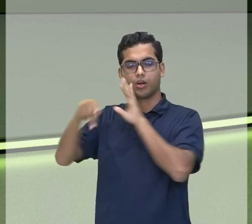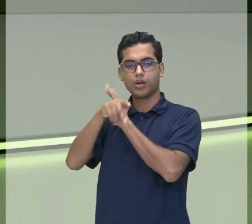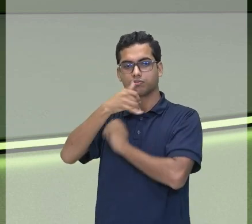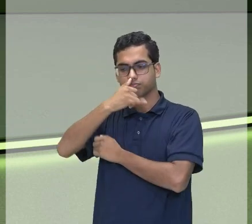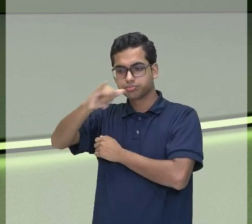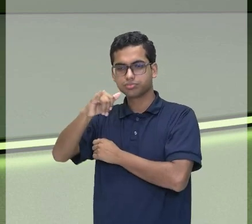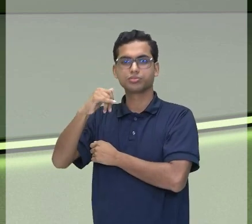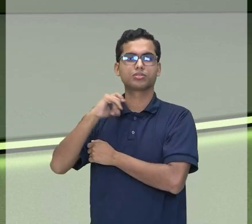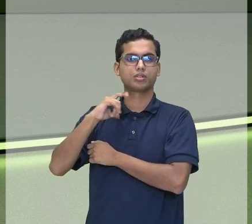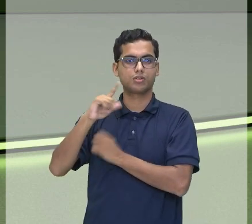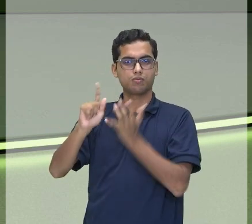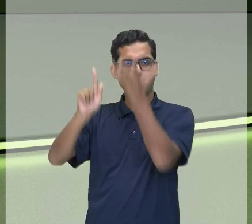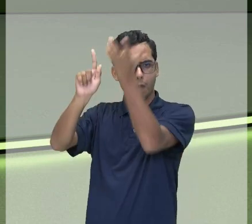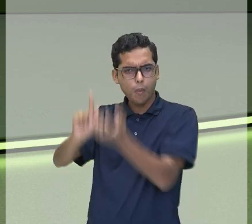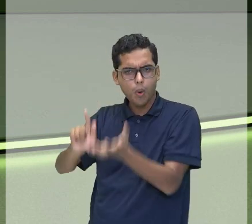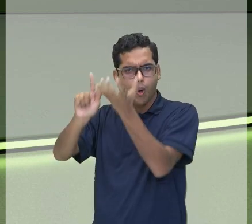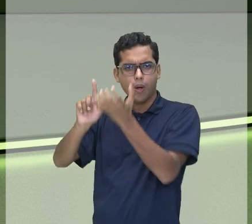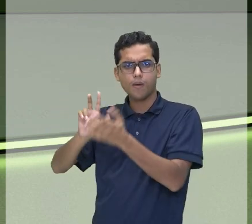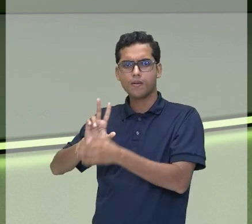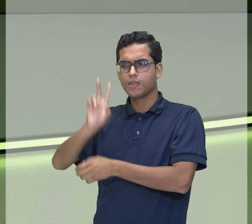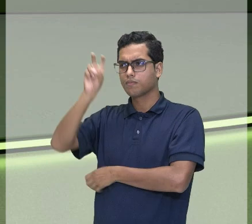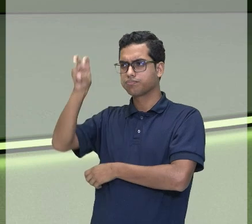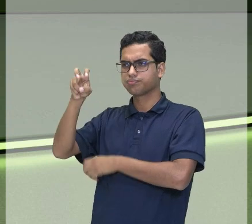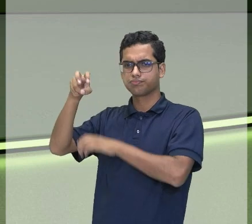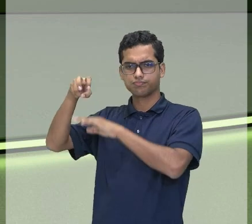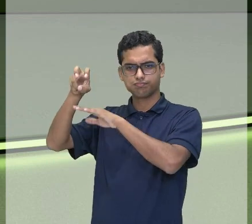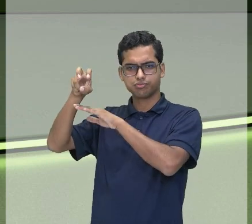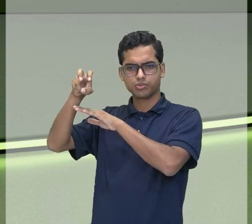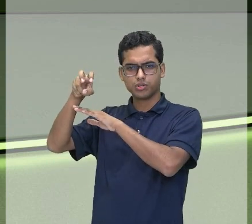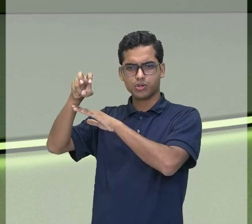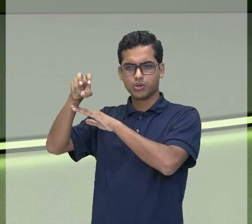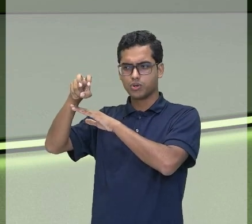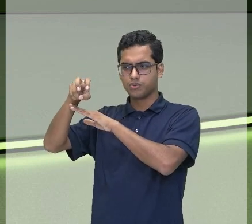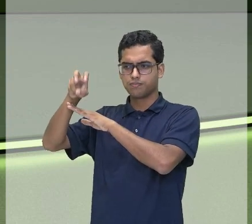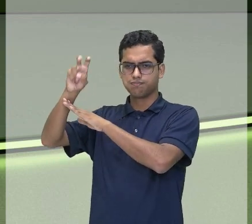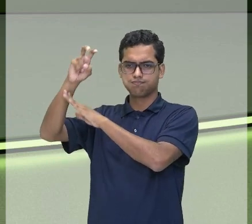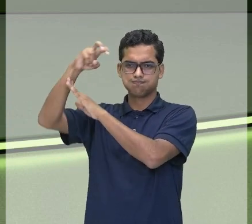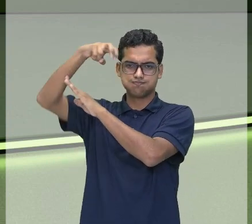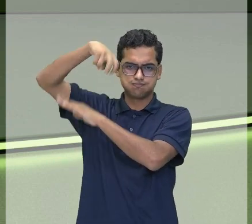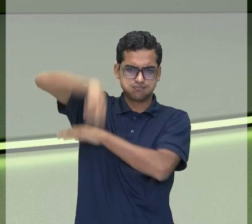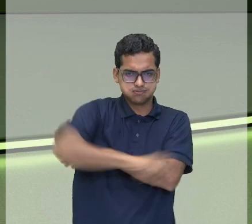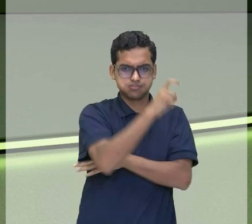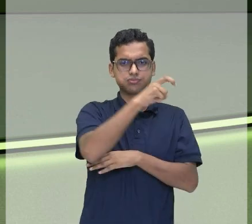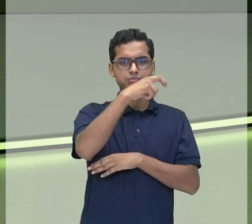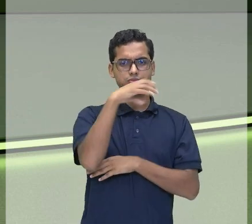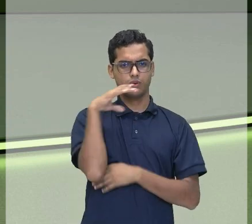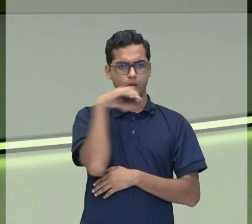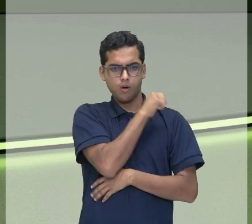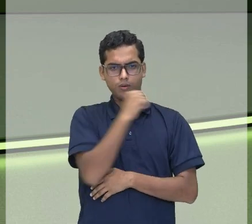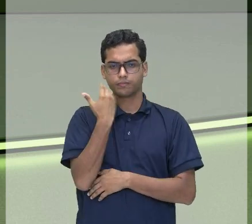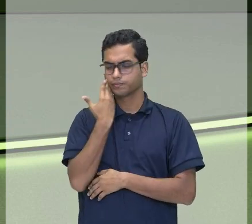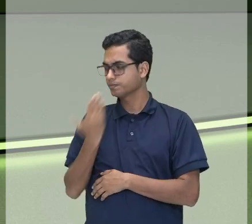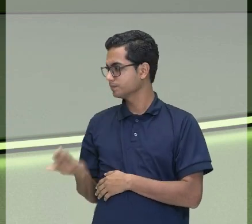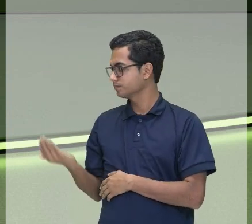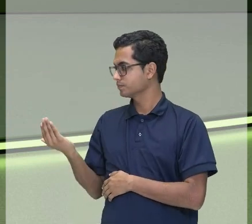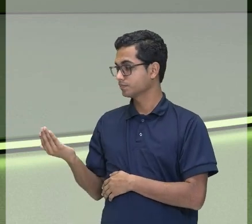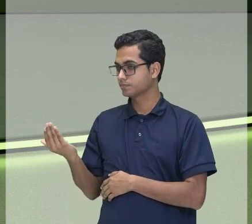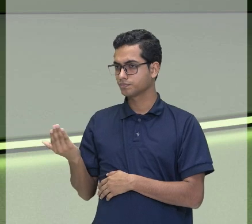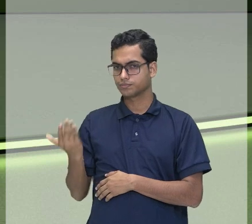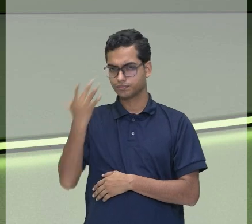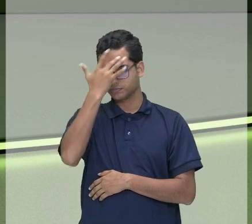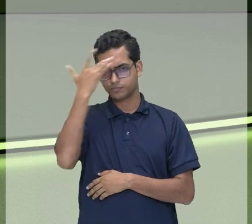só, quando o carrinho desce, o que a gente observa? Que ele desce com uma velocidade, né? Nesse momento que as pessoas